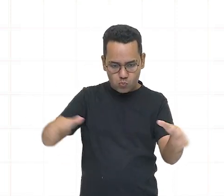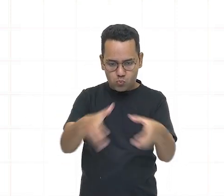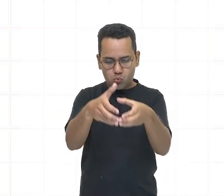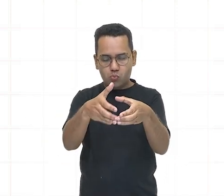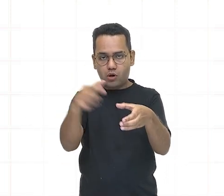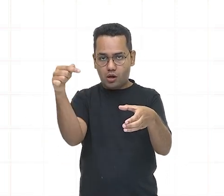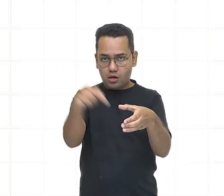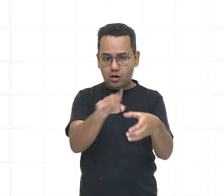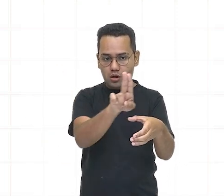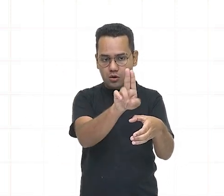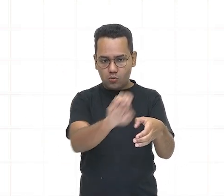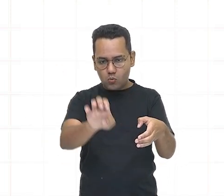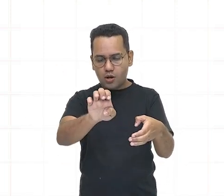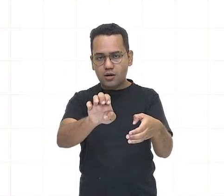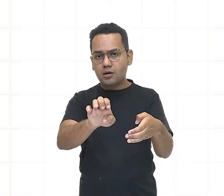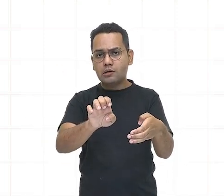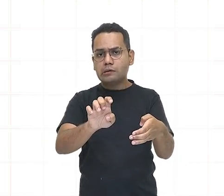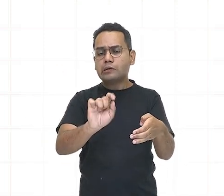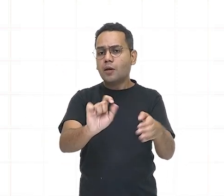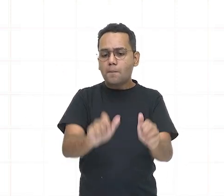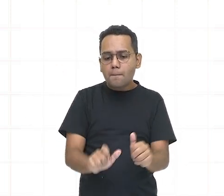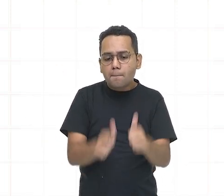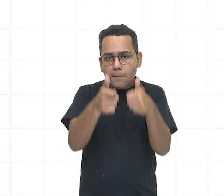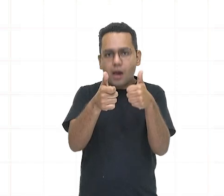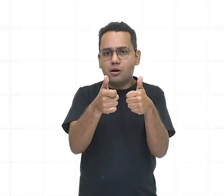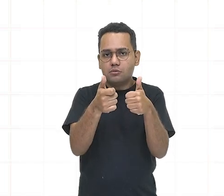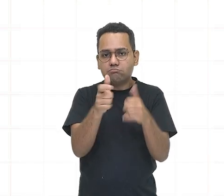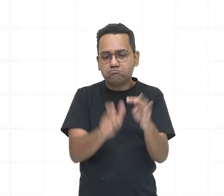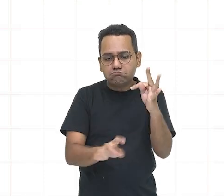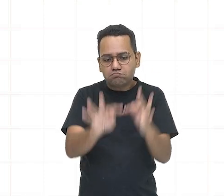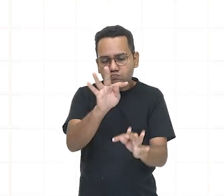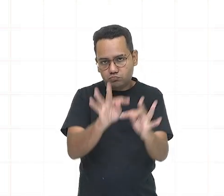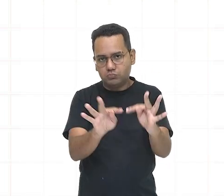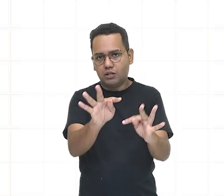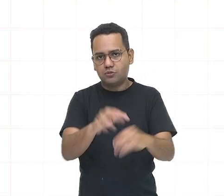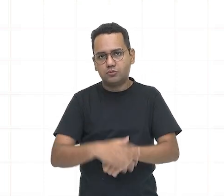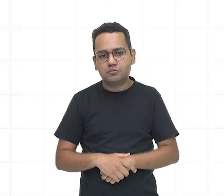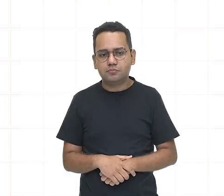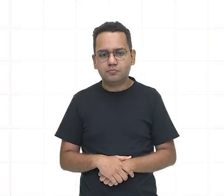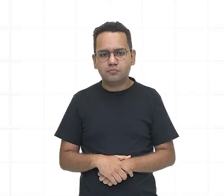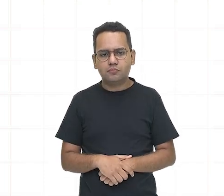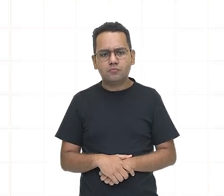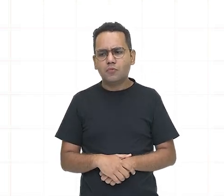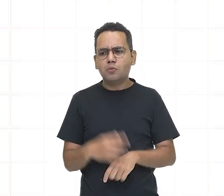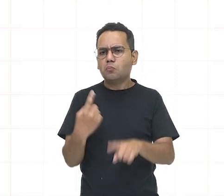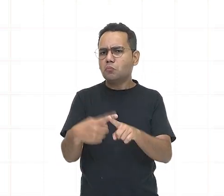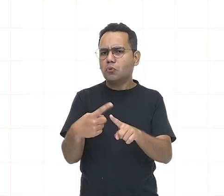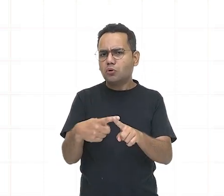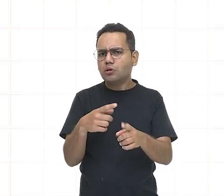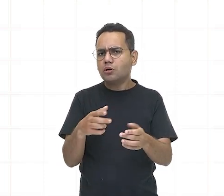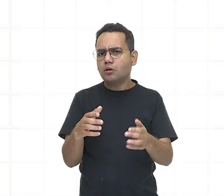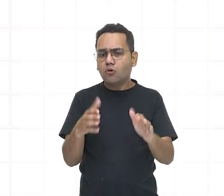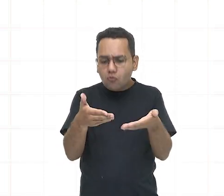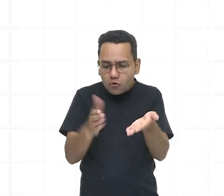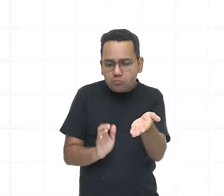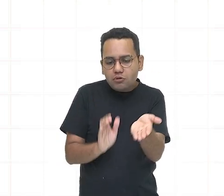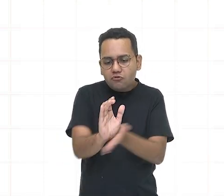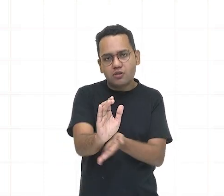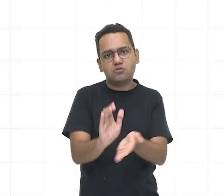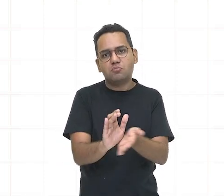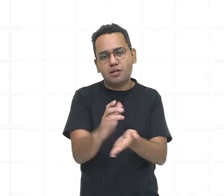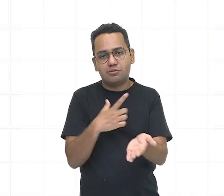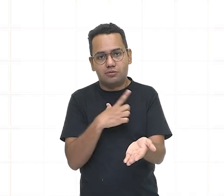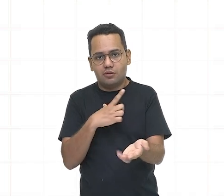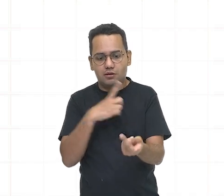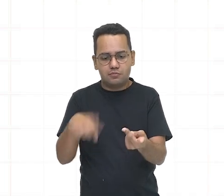deles, eles acabam tendo um grande desenvolvimento tecnológico porque eles acabam realmente investindo, né, em tecnologias,